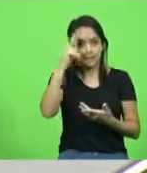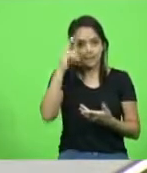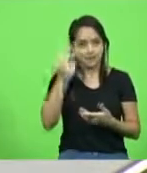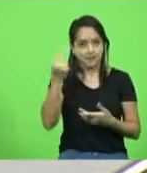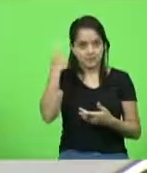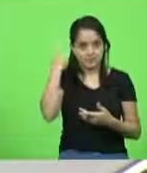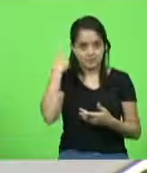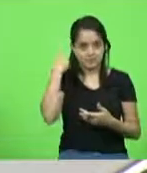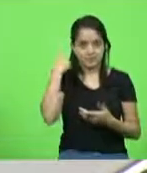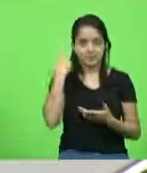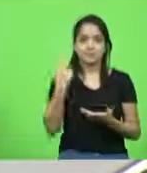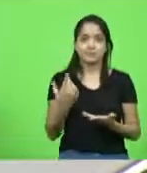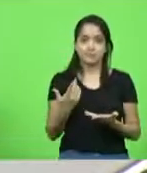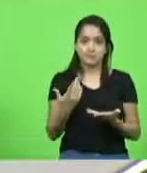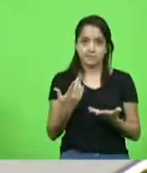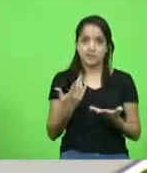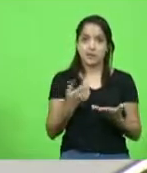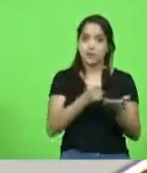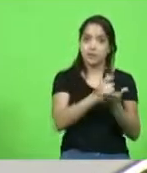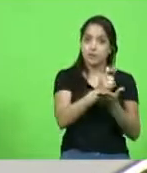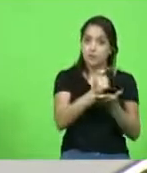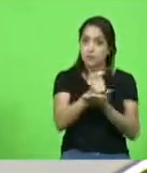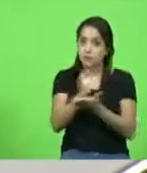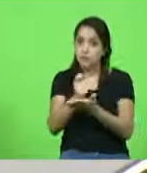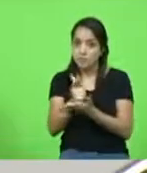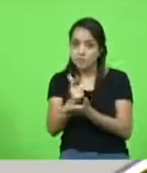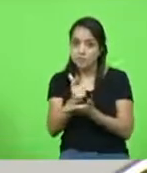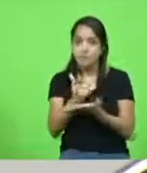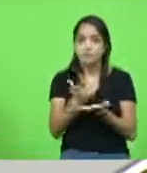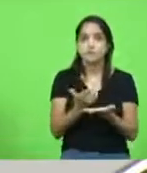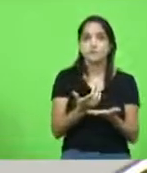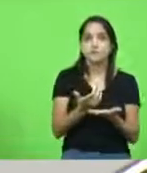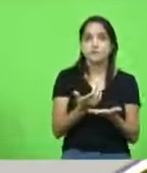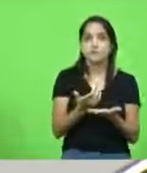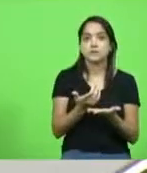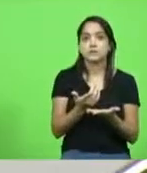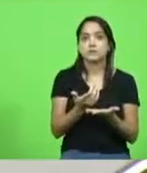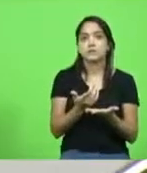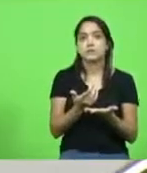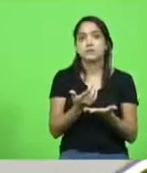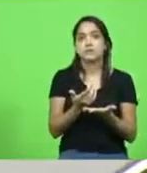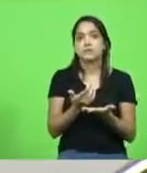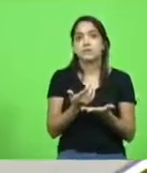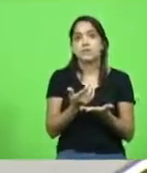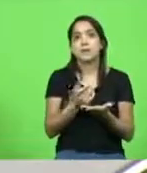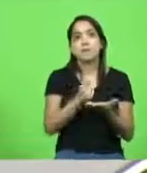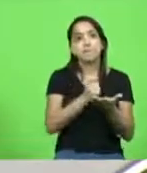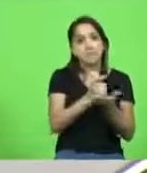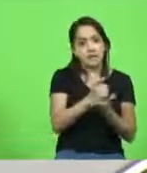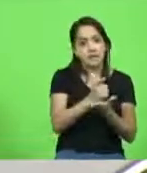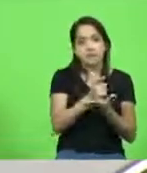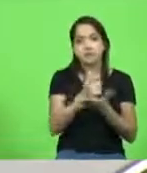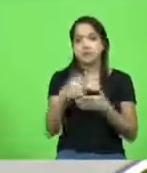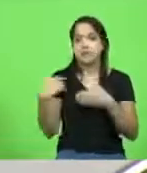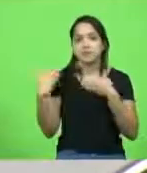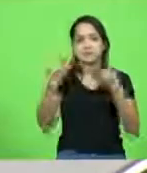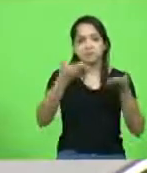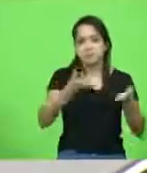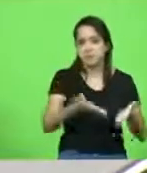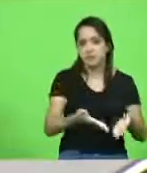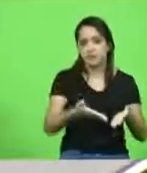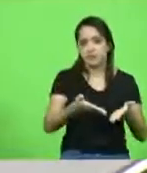onde os respiradores foram comprados mais pagos mas não chegaram